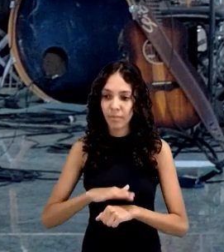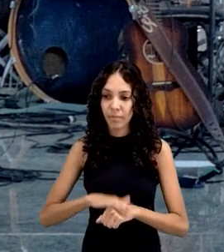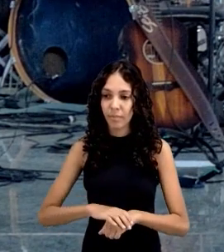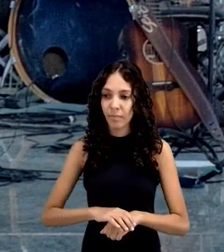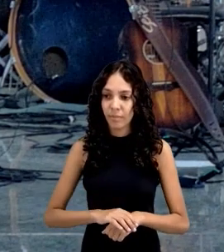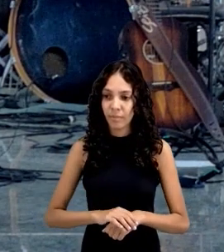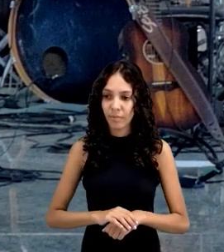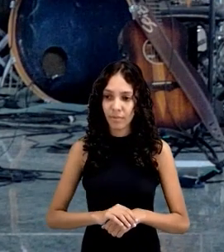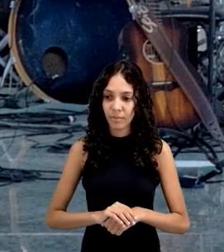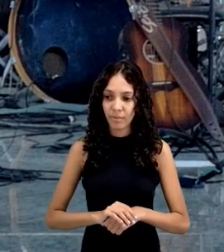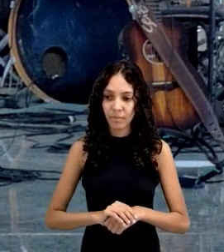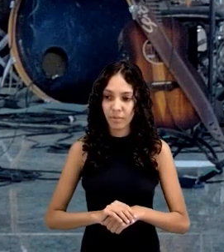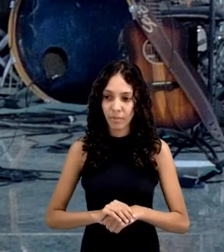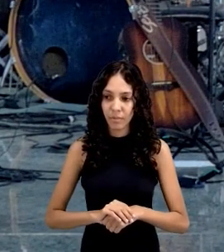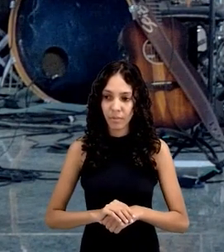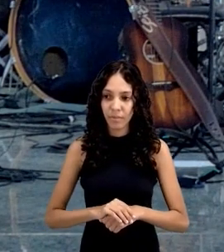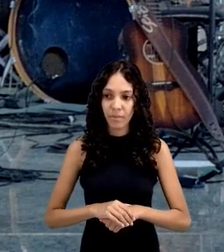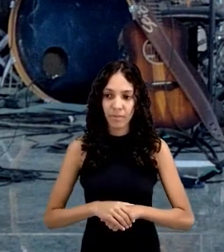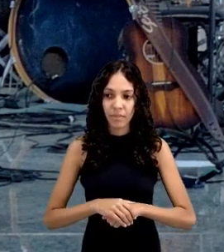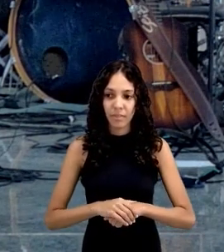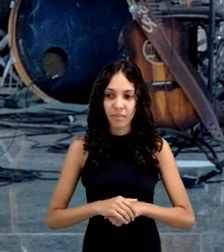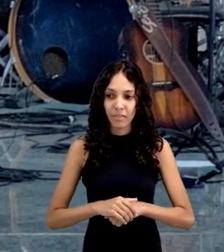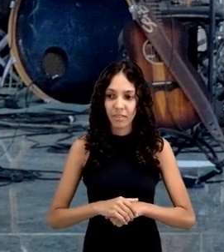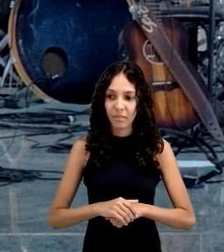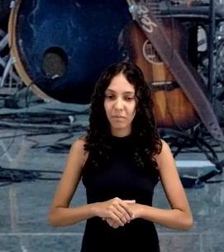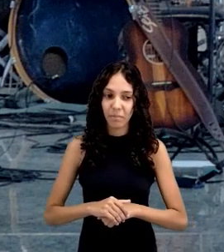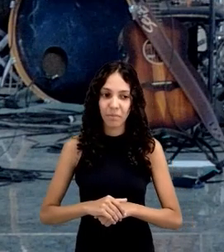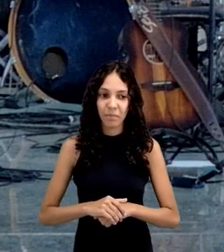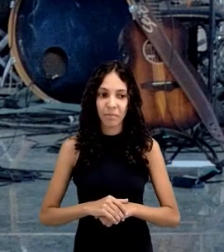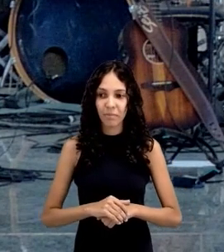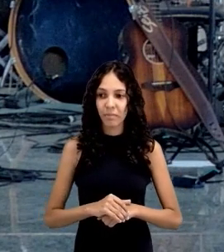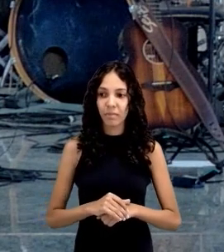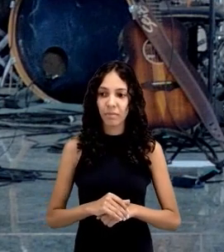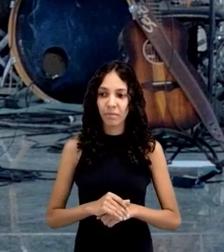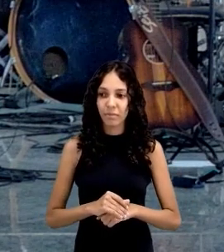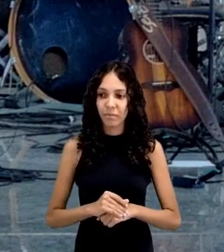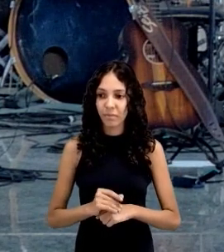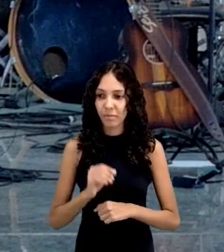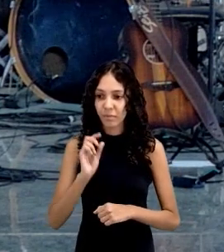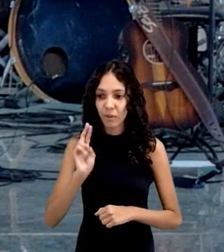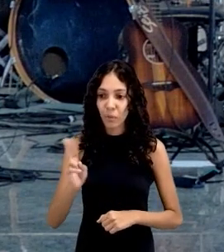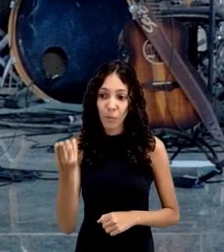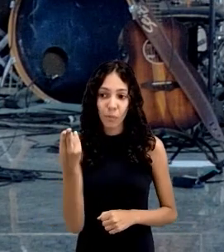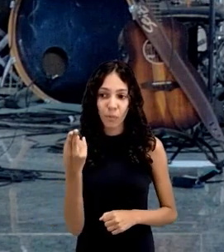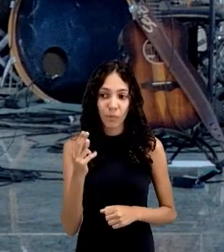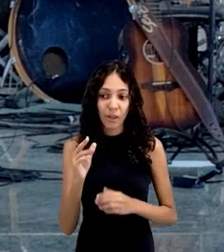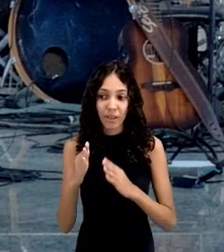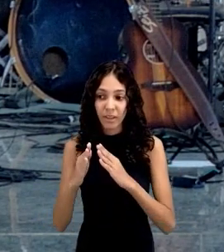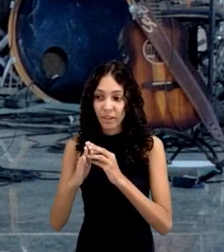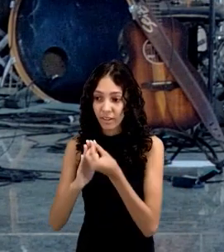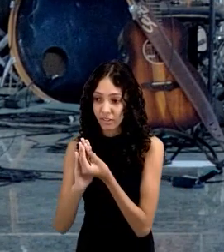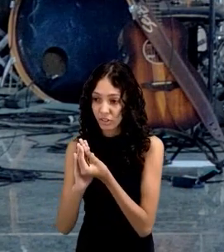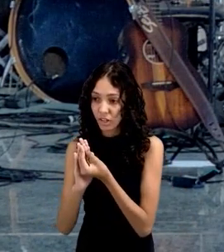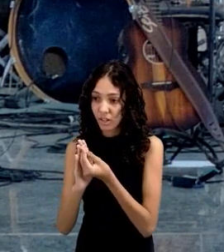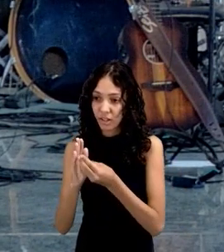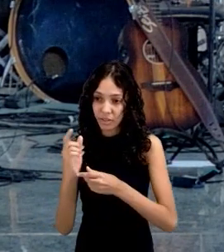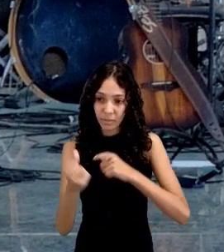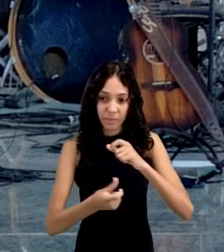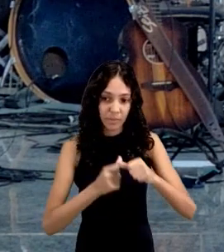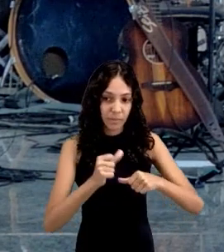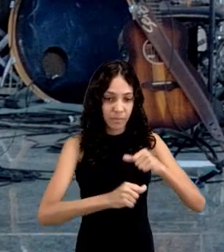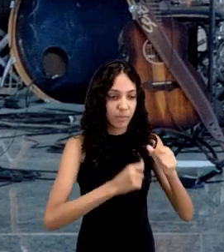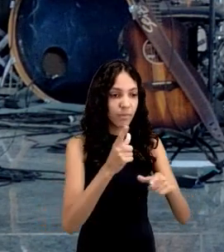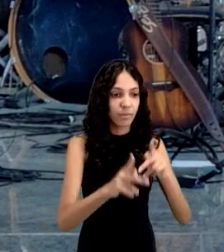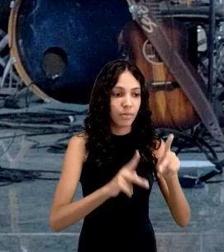as nações discipularão a igreja. Infelizmente, a gente tem visto isso acontecer muito. Muitas